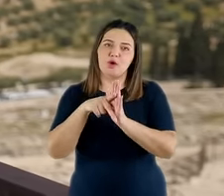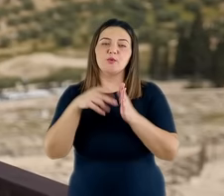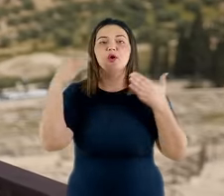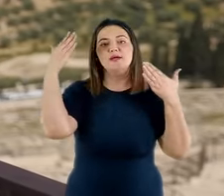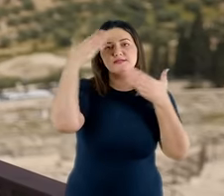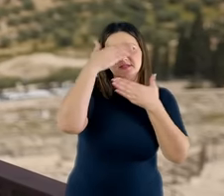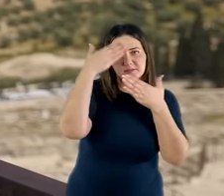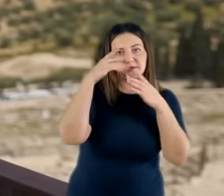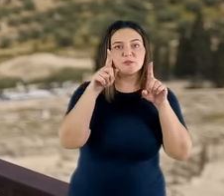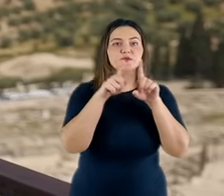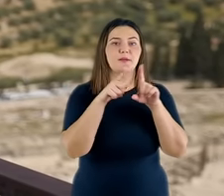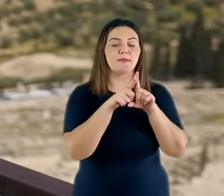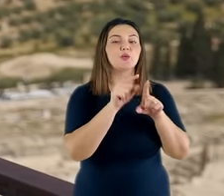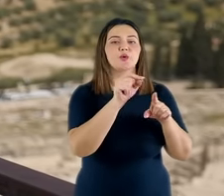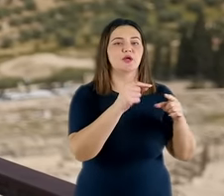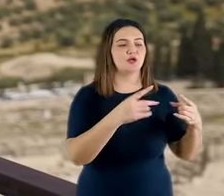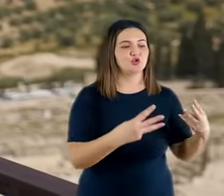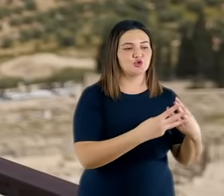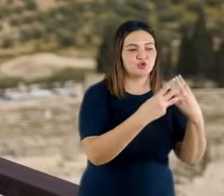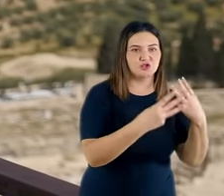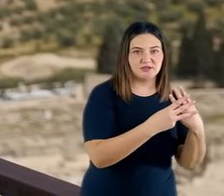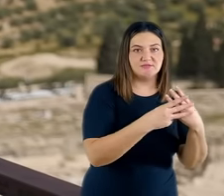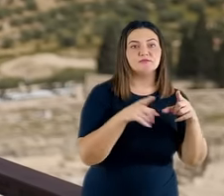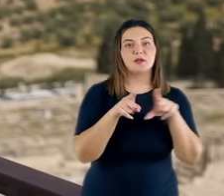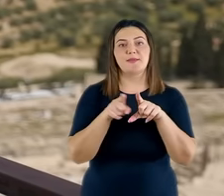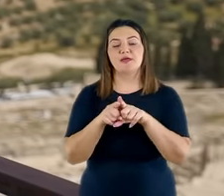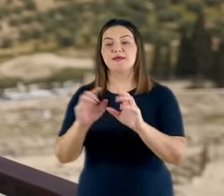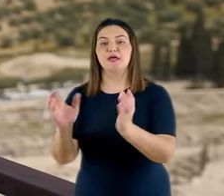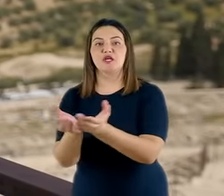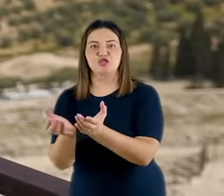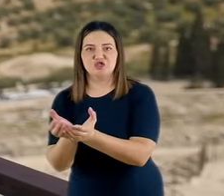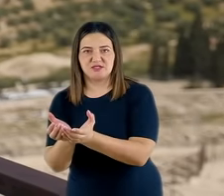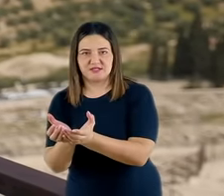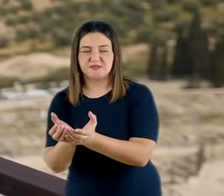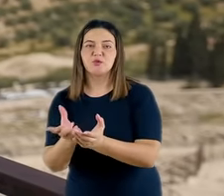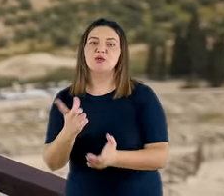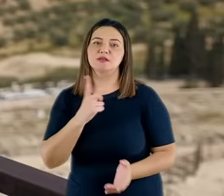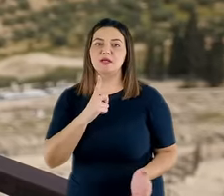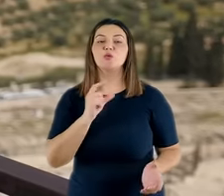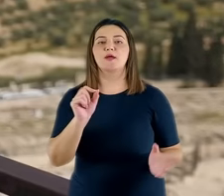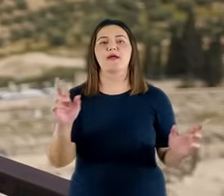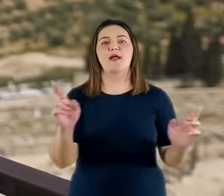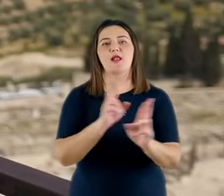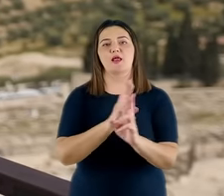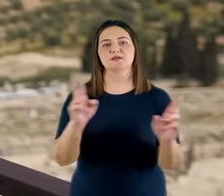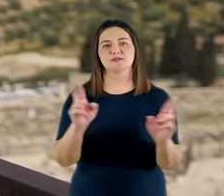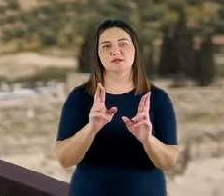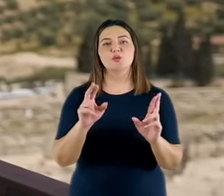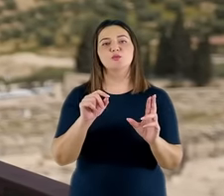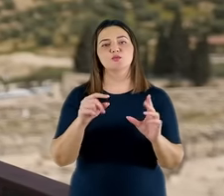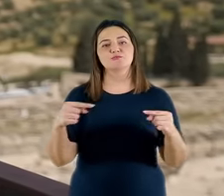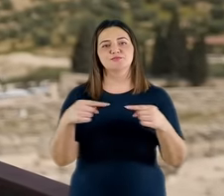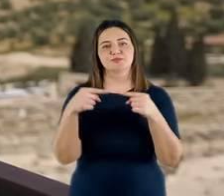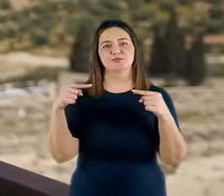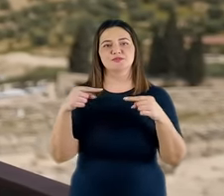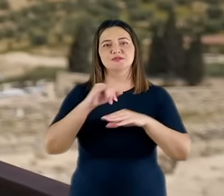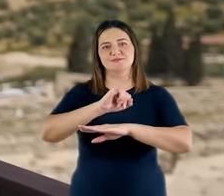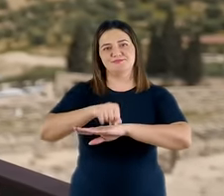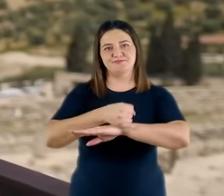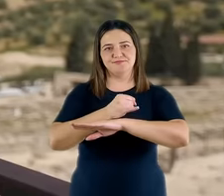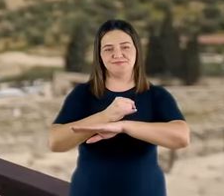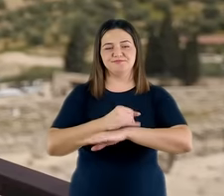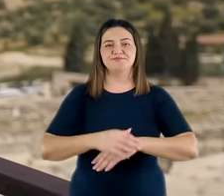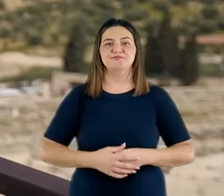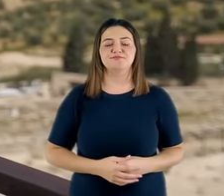o islamismo, quanto o judaísmo, quanto o cristianismo têm uma relação muito próxima com a cidade